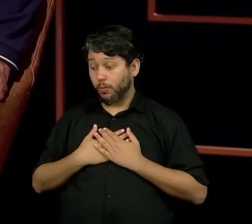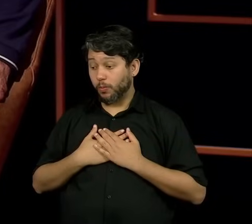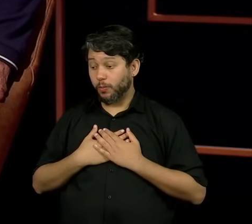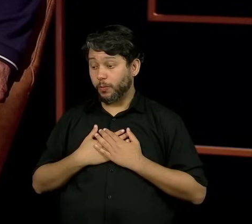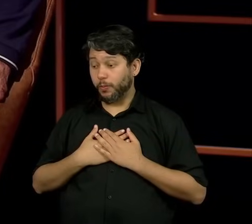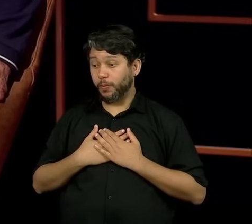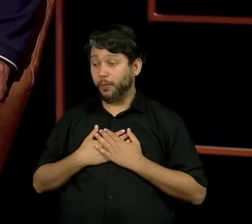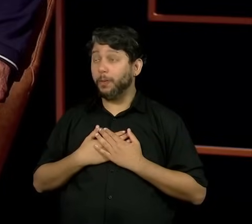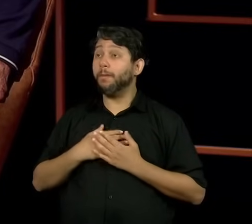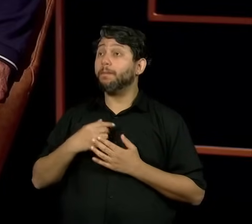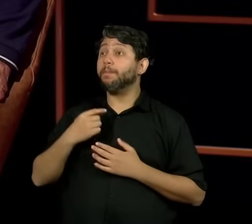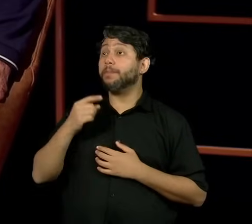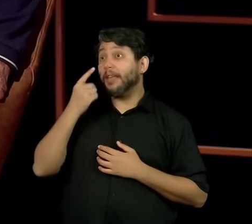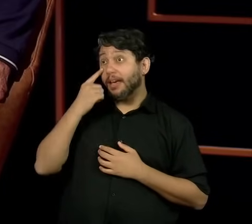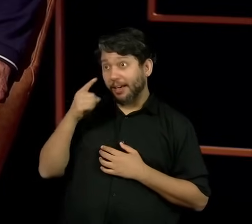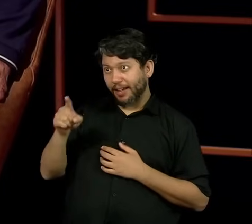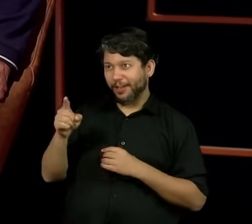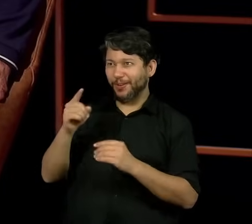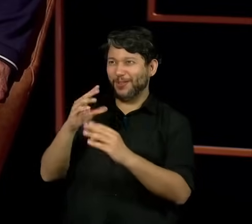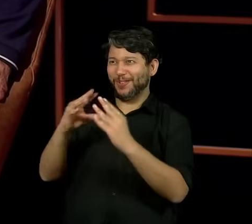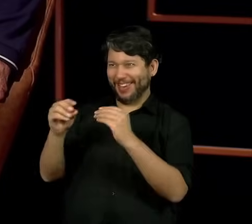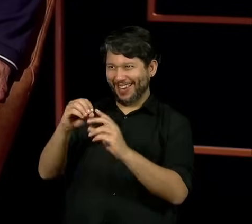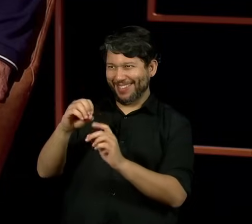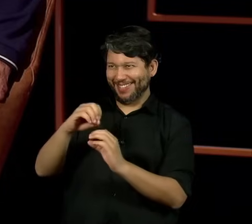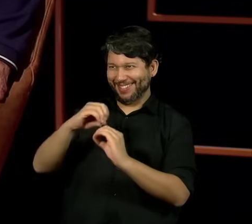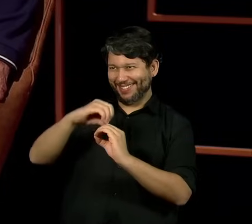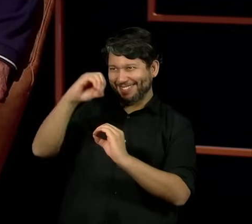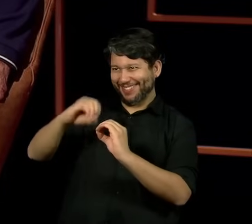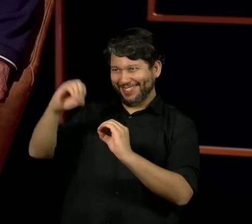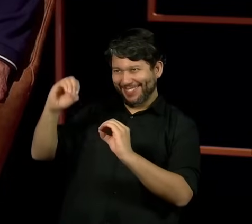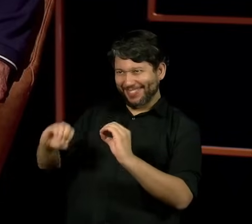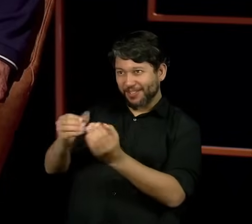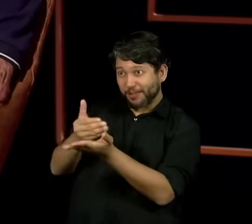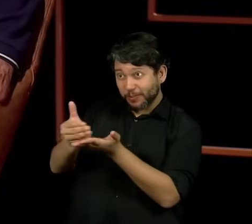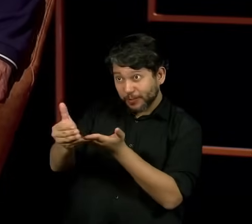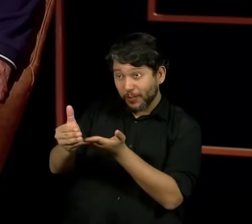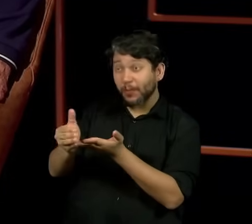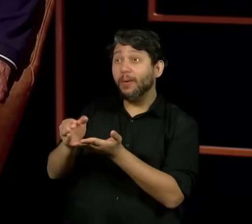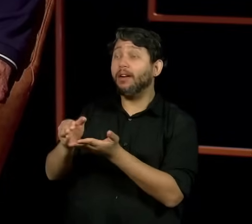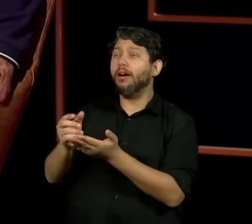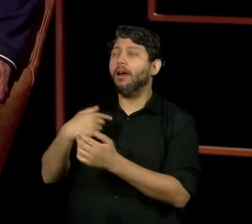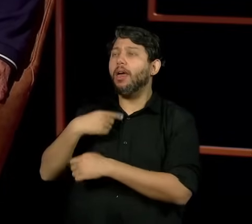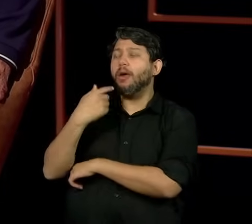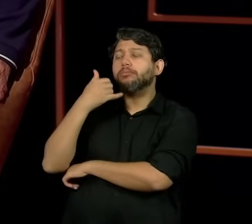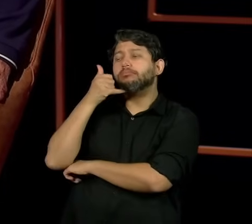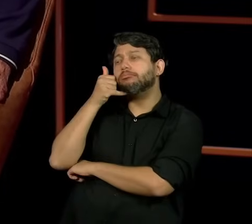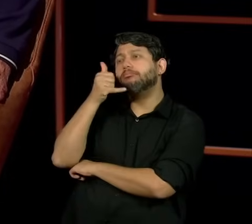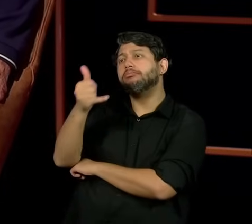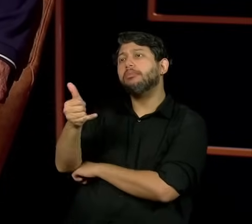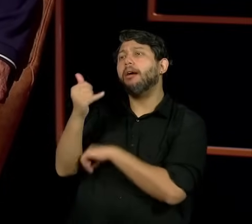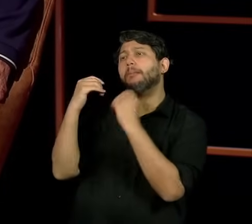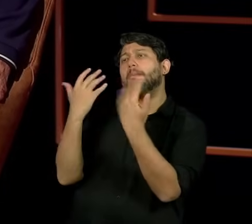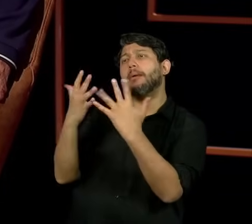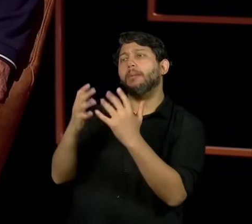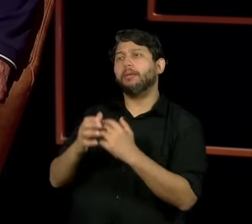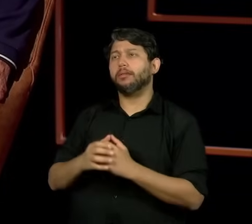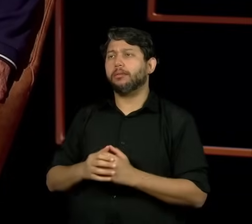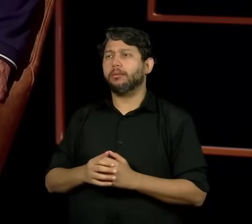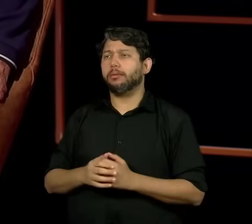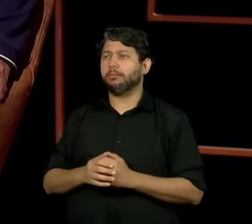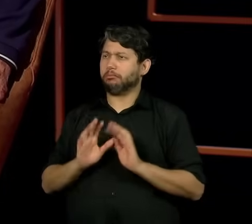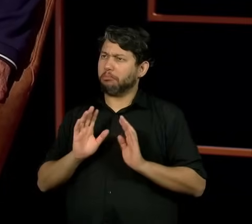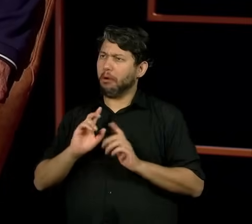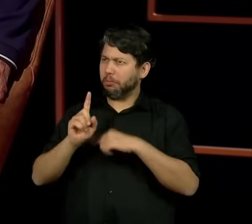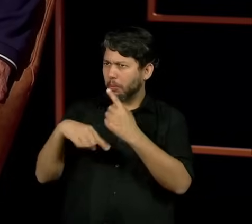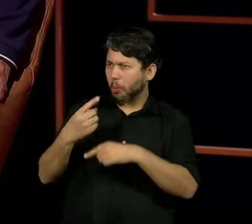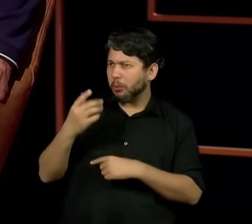liguei para ele para dar os parabéns que ele estava na Manchete. 2, 3 dias depois ele me ligou. Jacques,